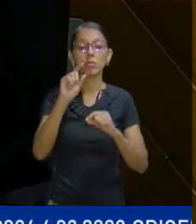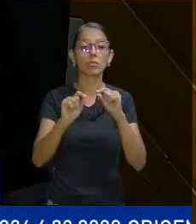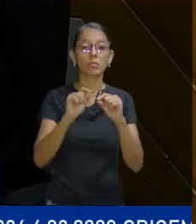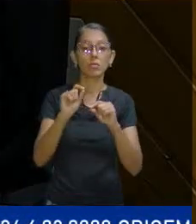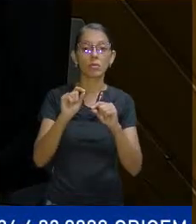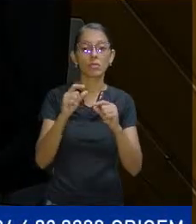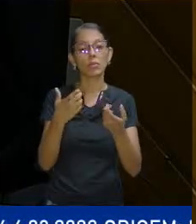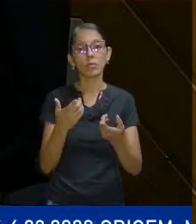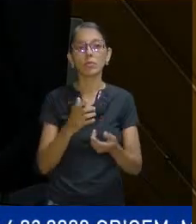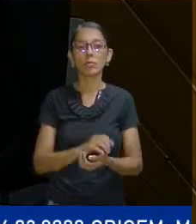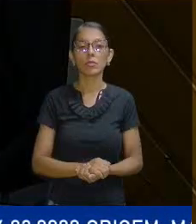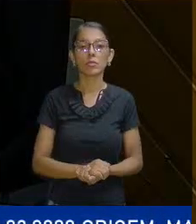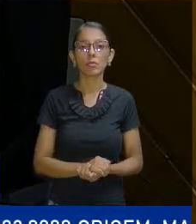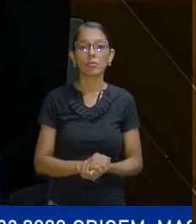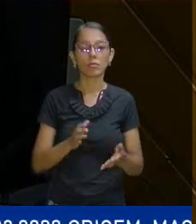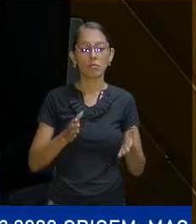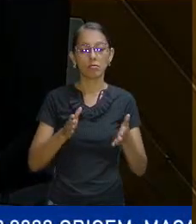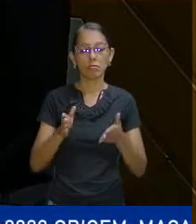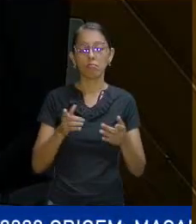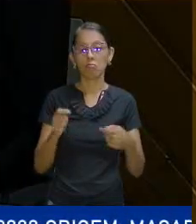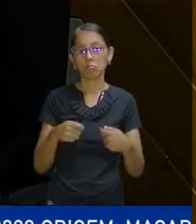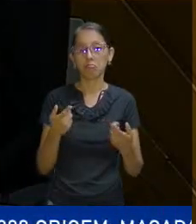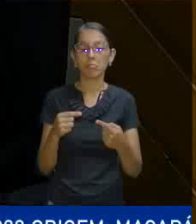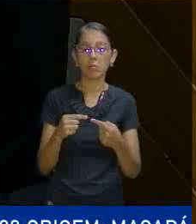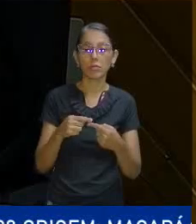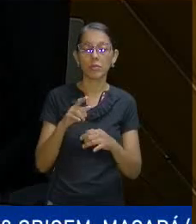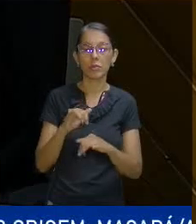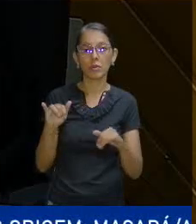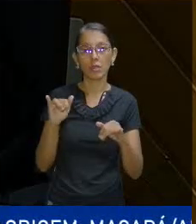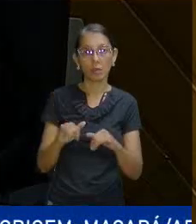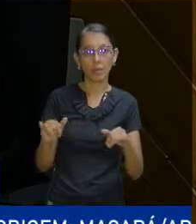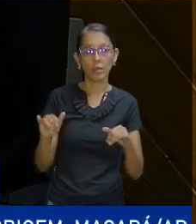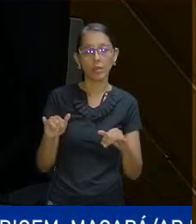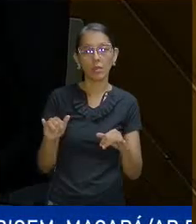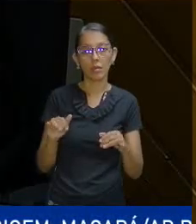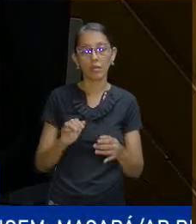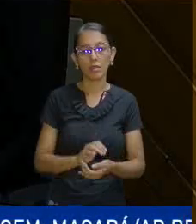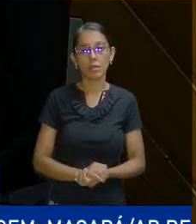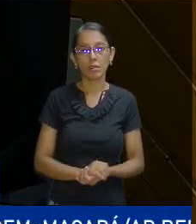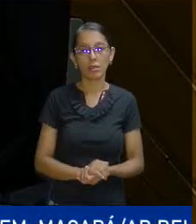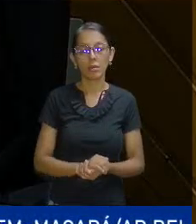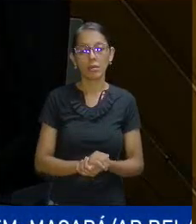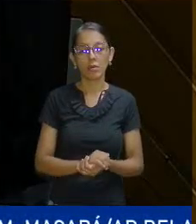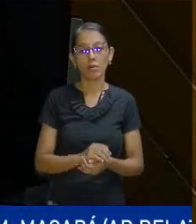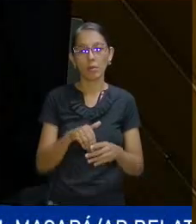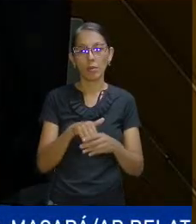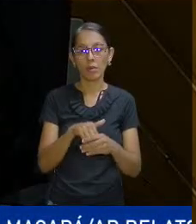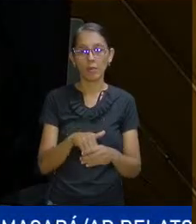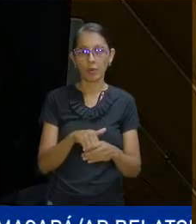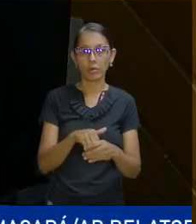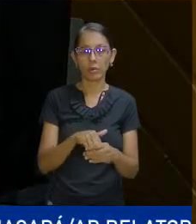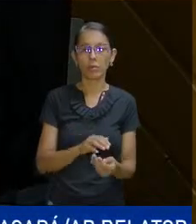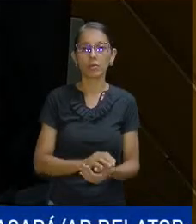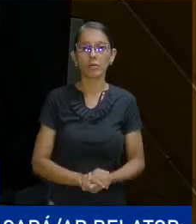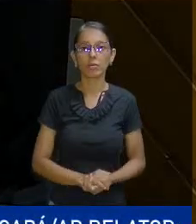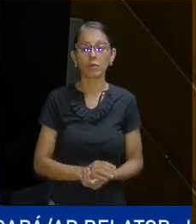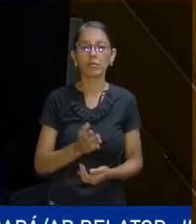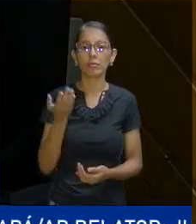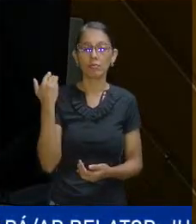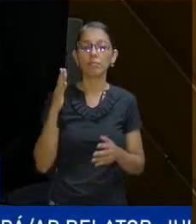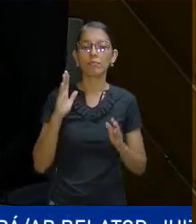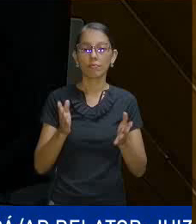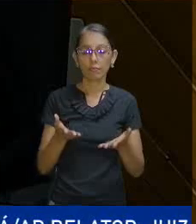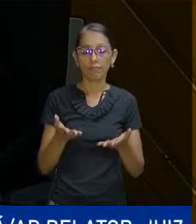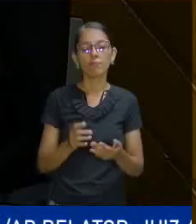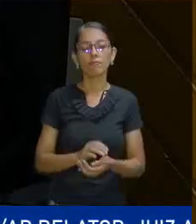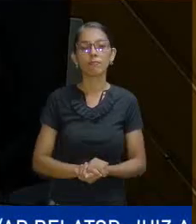na gestão do órgão partidário. Então, seguindo coerência do meu voto anterior, eu vou com todas as vinhas ao eminente